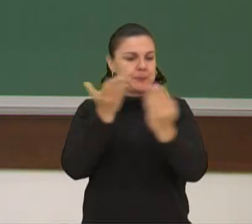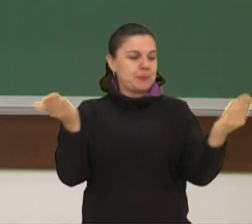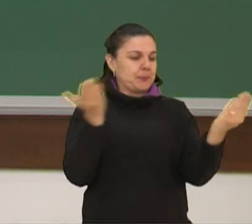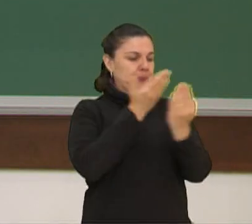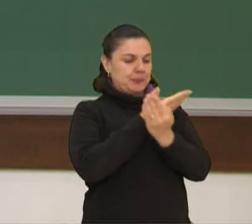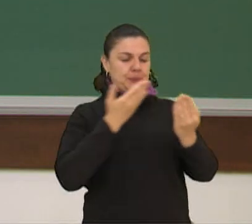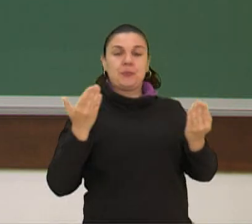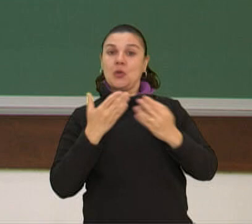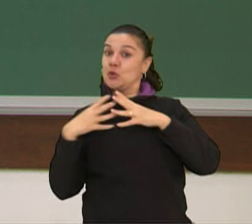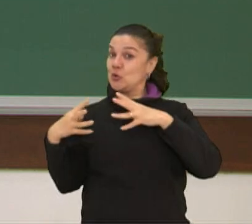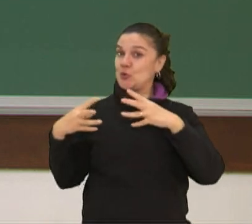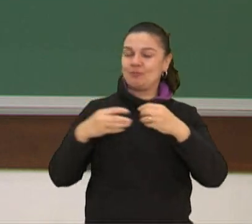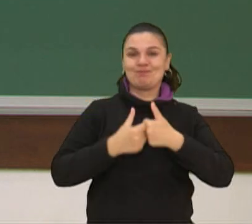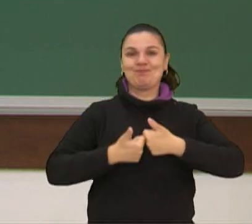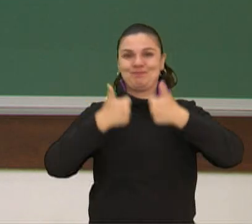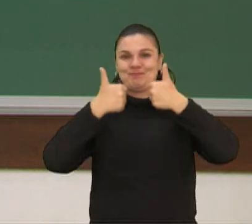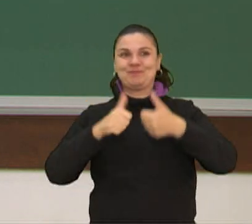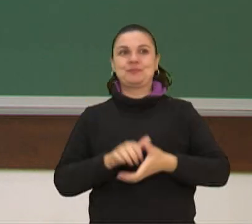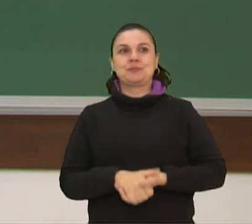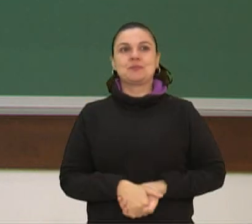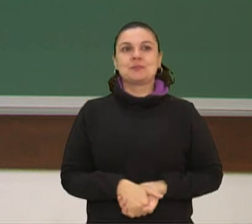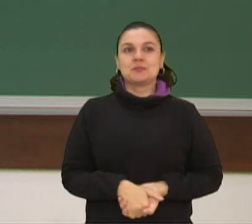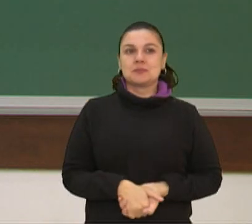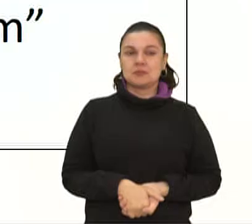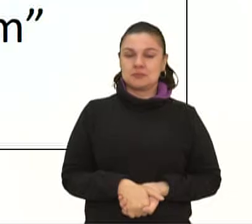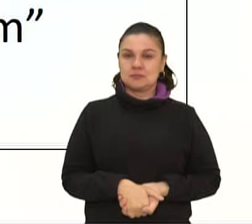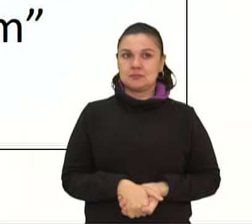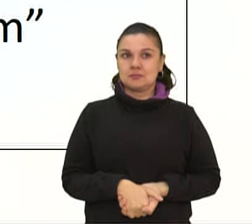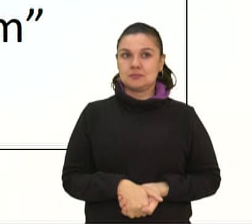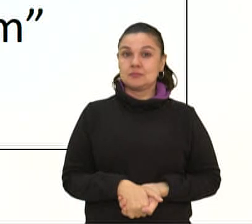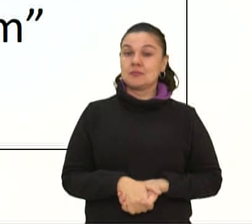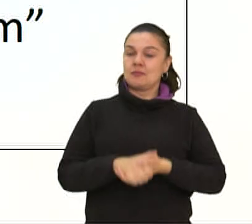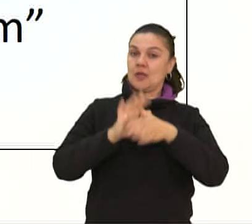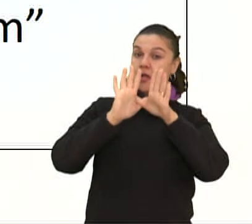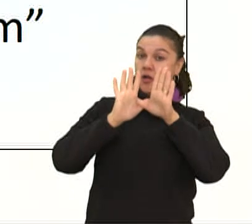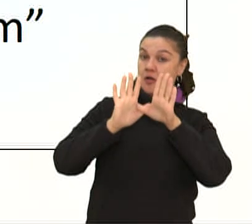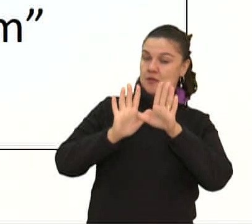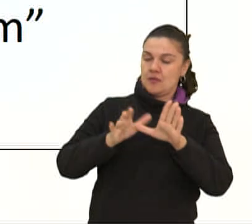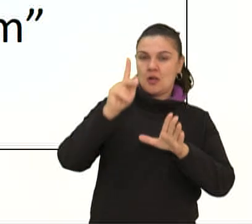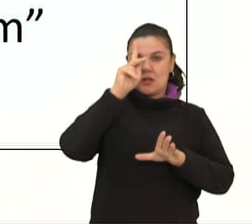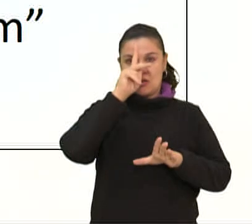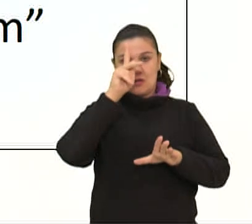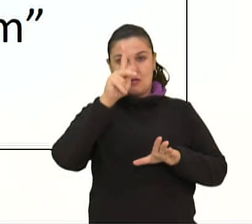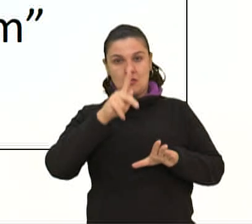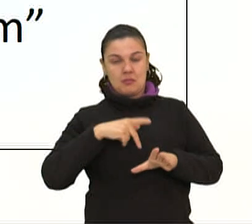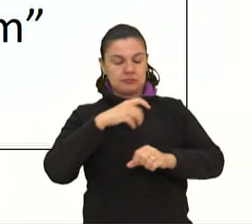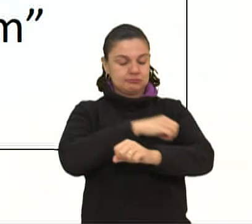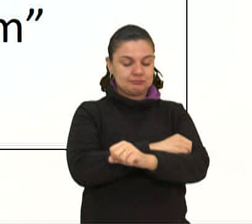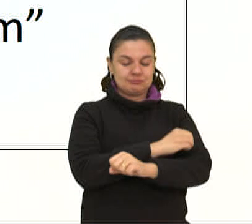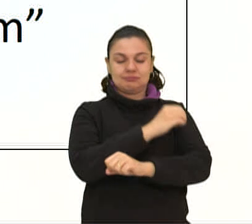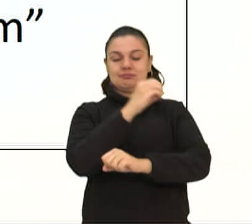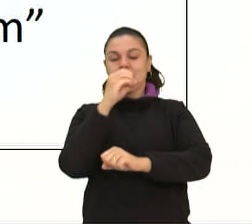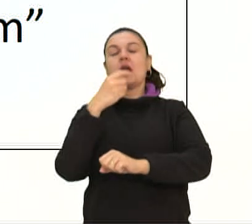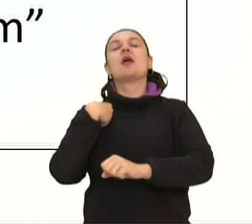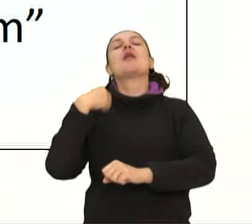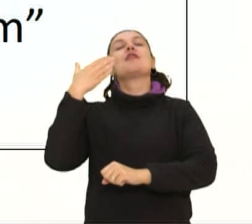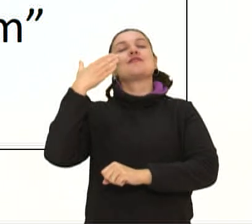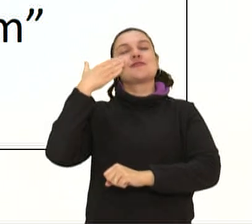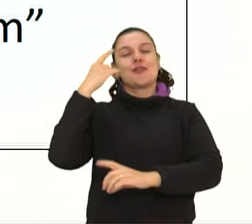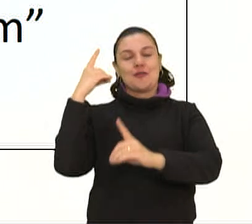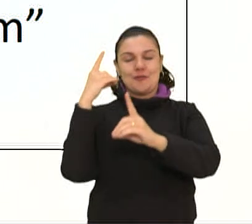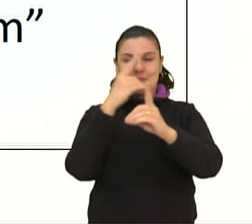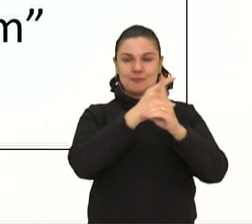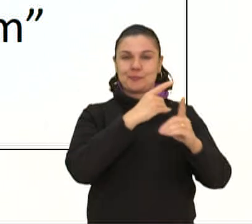o outro, aquilo que beneficia o todo, beneficia a mim mesmo. Então, cada